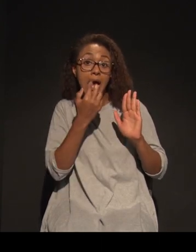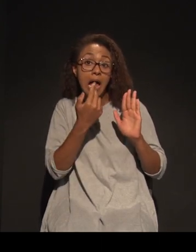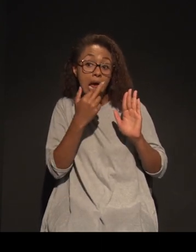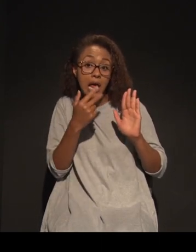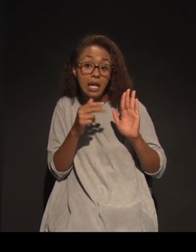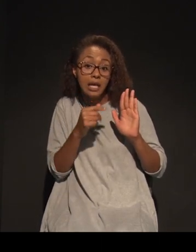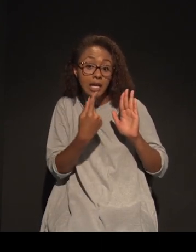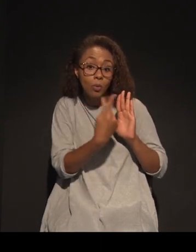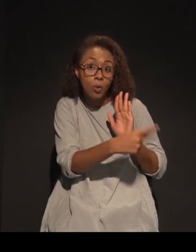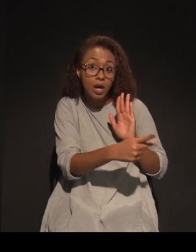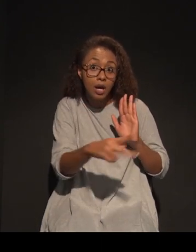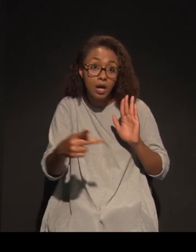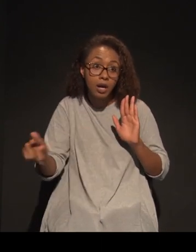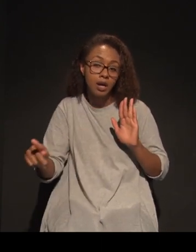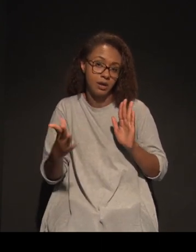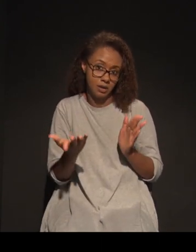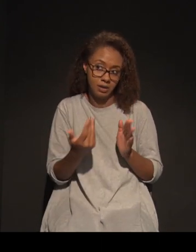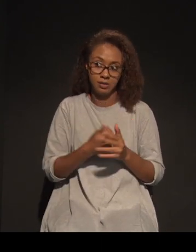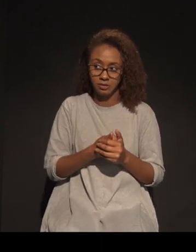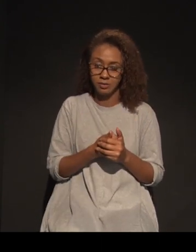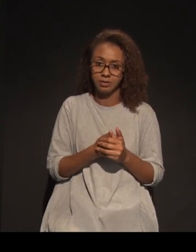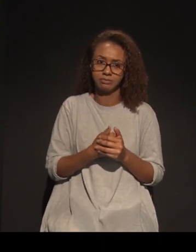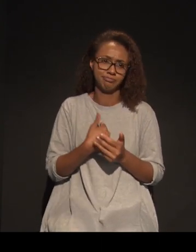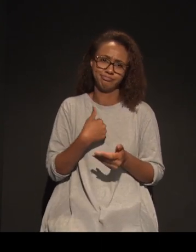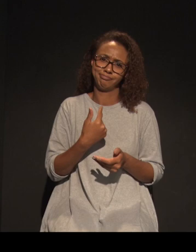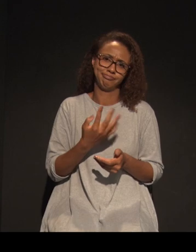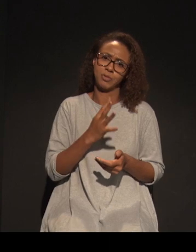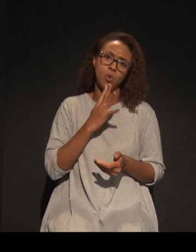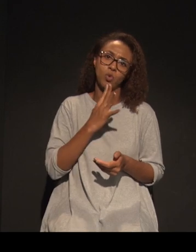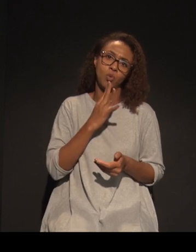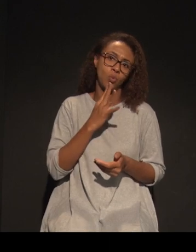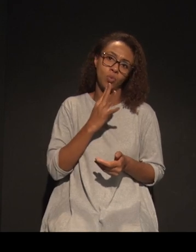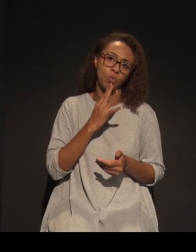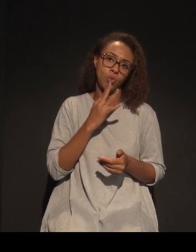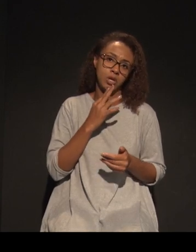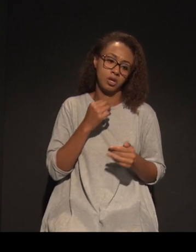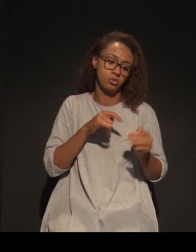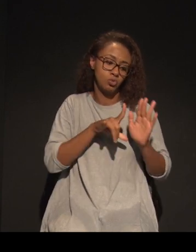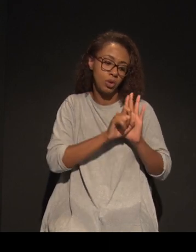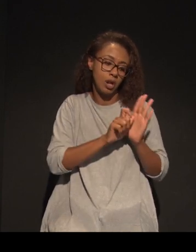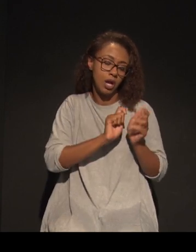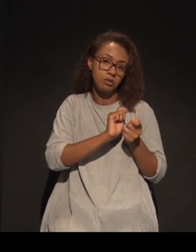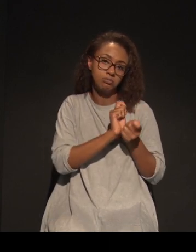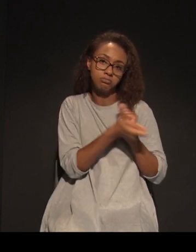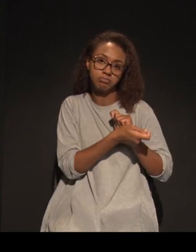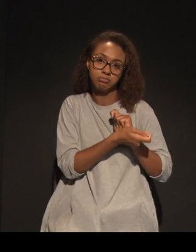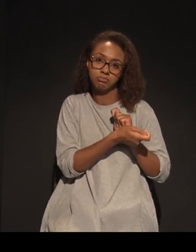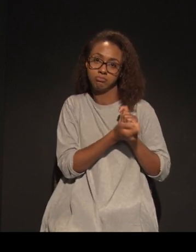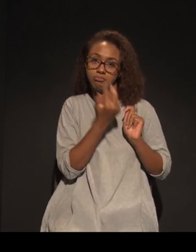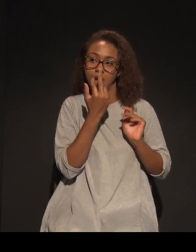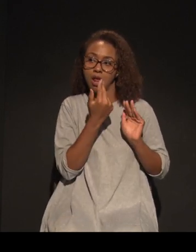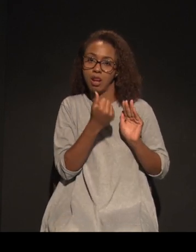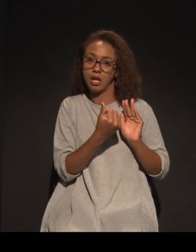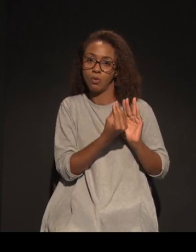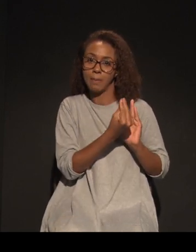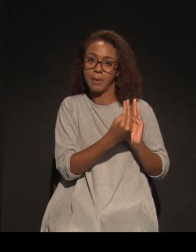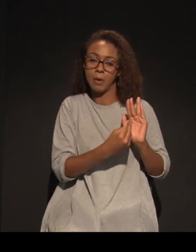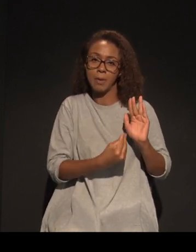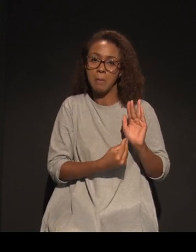eu também não conheço nenhuma experiência nesse sentido né de de algum povo está